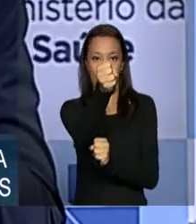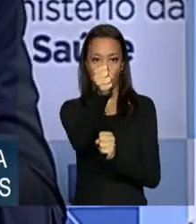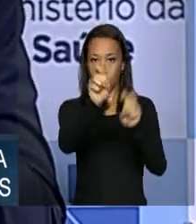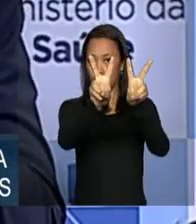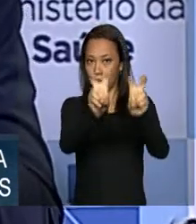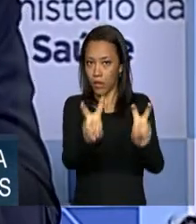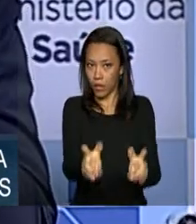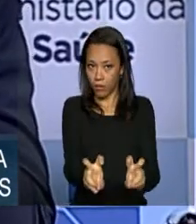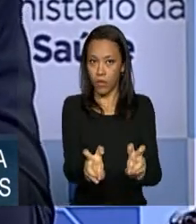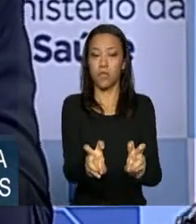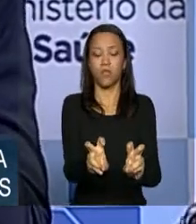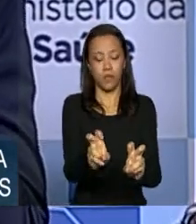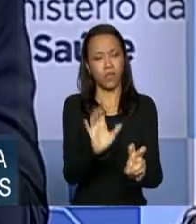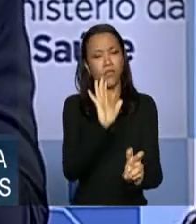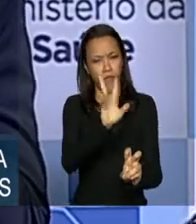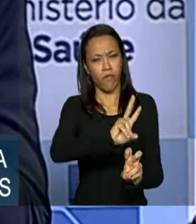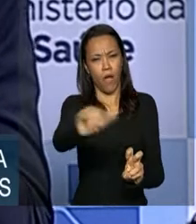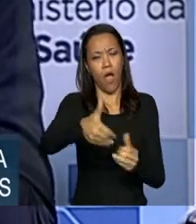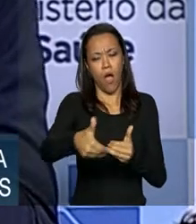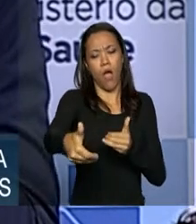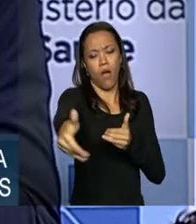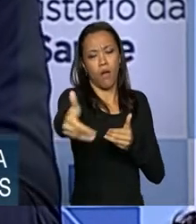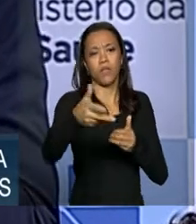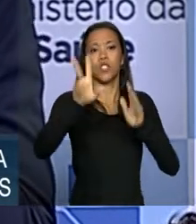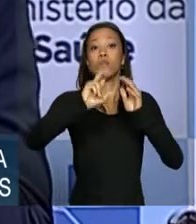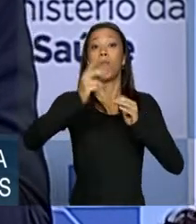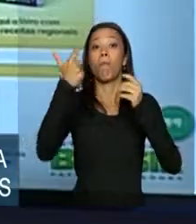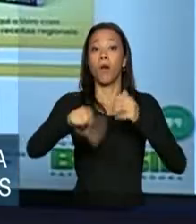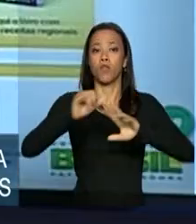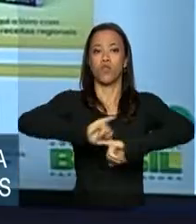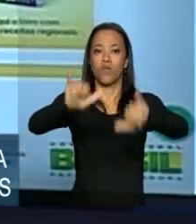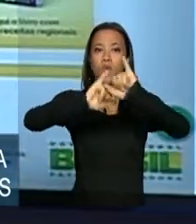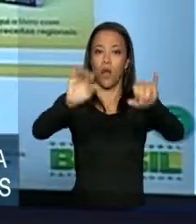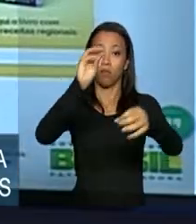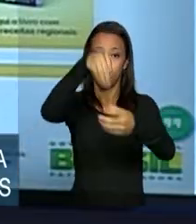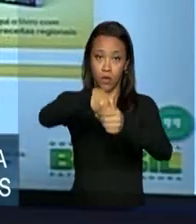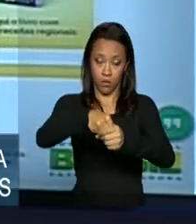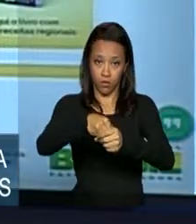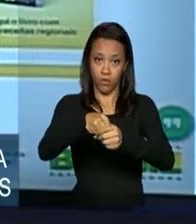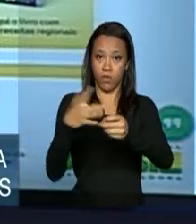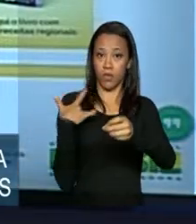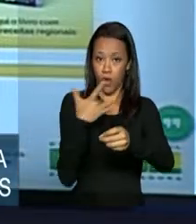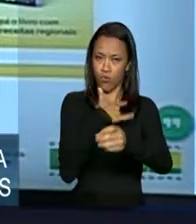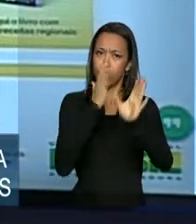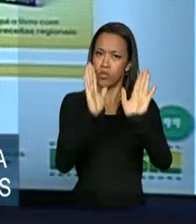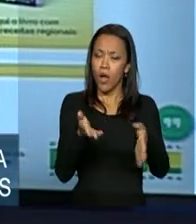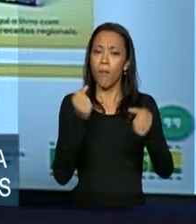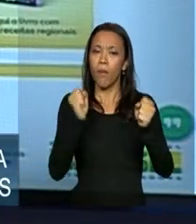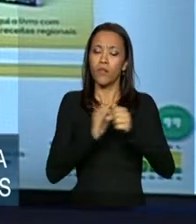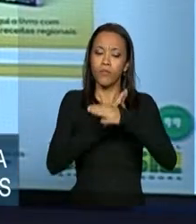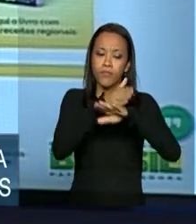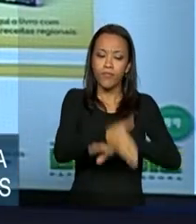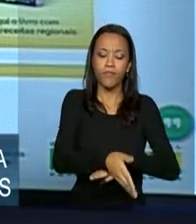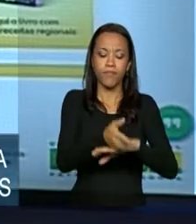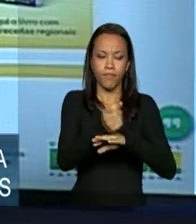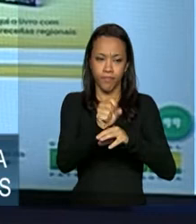à medida também do calendário da saúde. Já se pode baixar os dois arquivos das